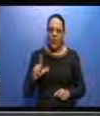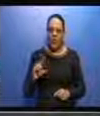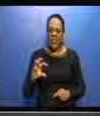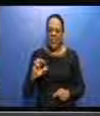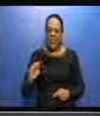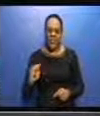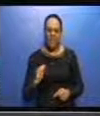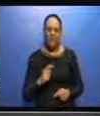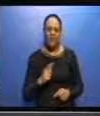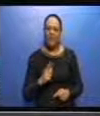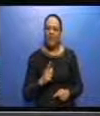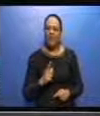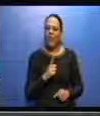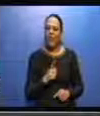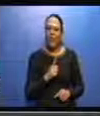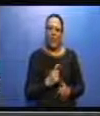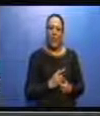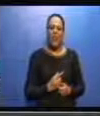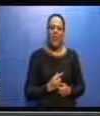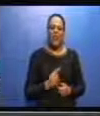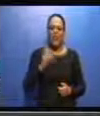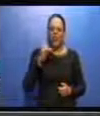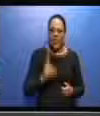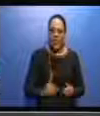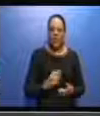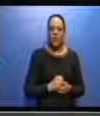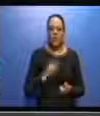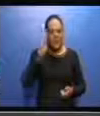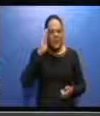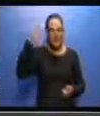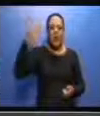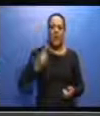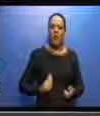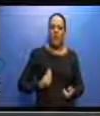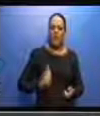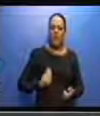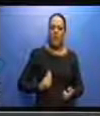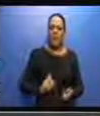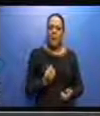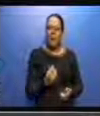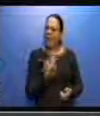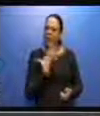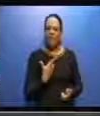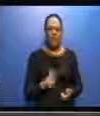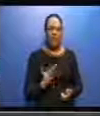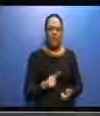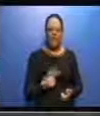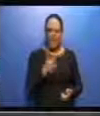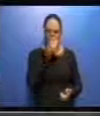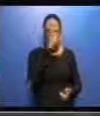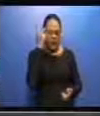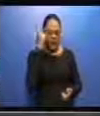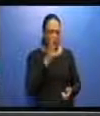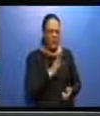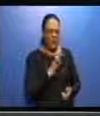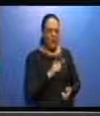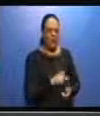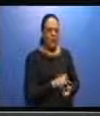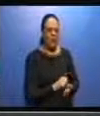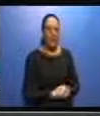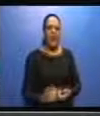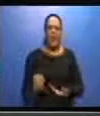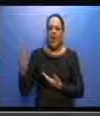direitos básicos de todo cidadão nós temos uma imagem aqui e de uma comunidade né o complexo do